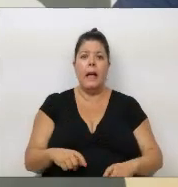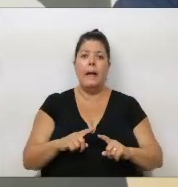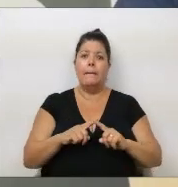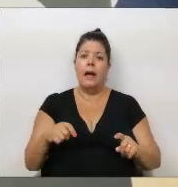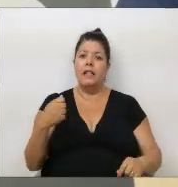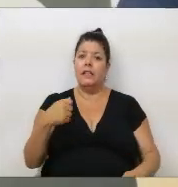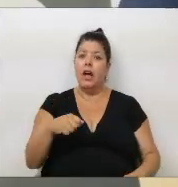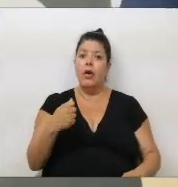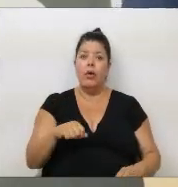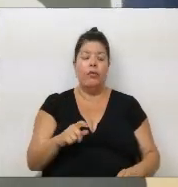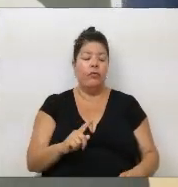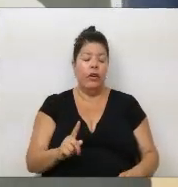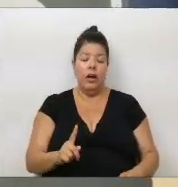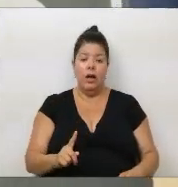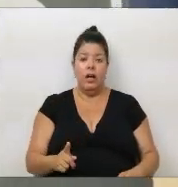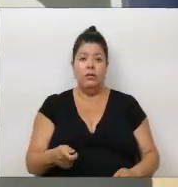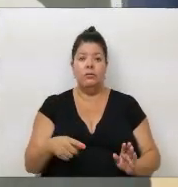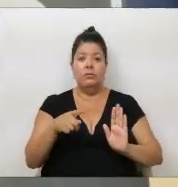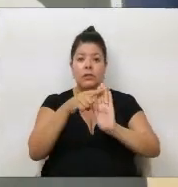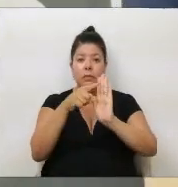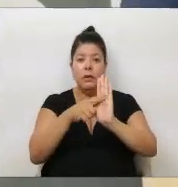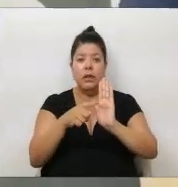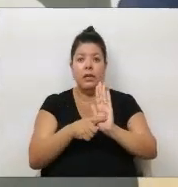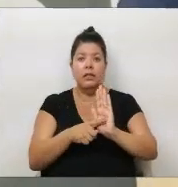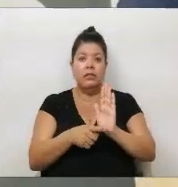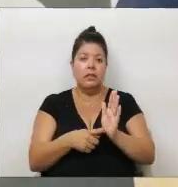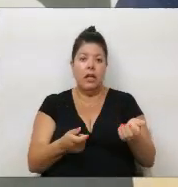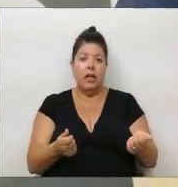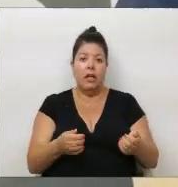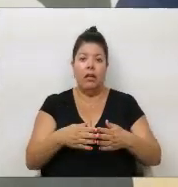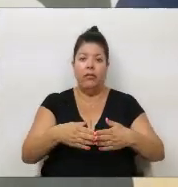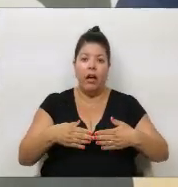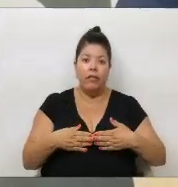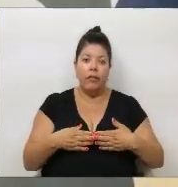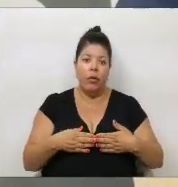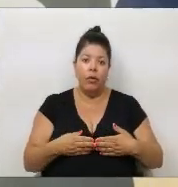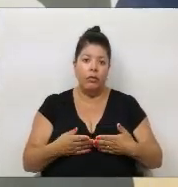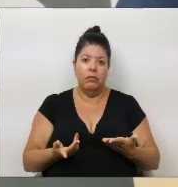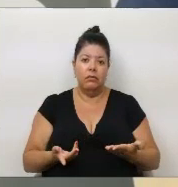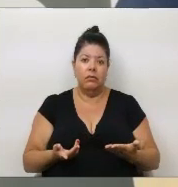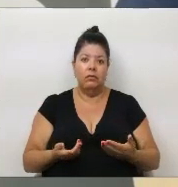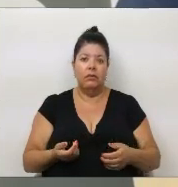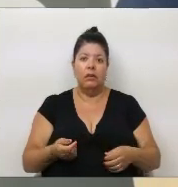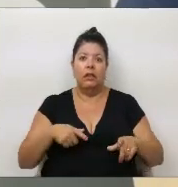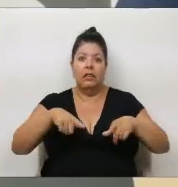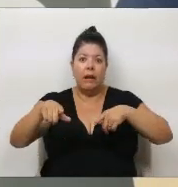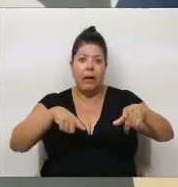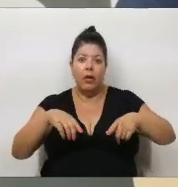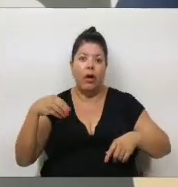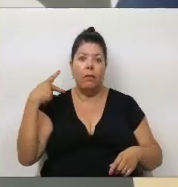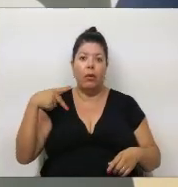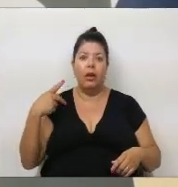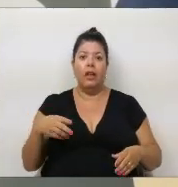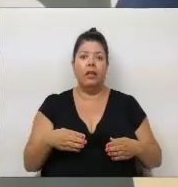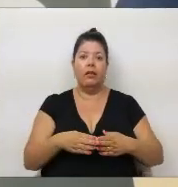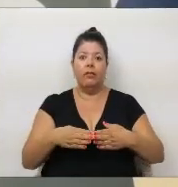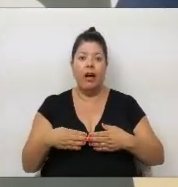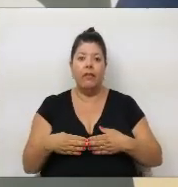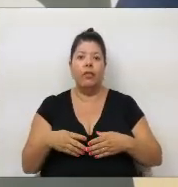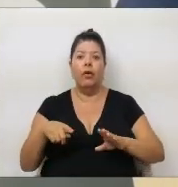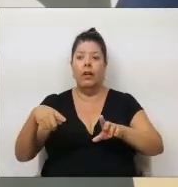vamos estabelecer um governo de troco, de troca e de troco. Né? E vamos exercer aí